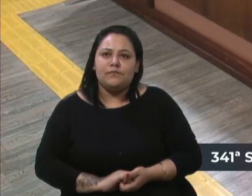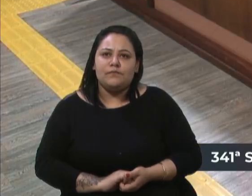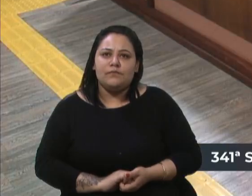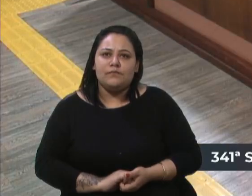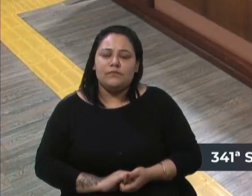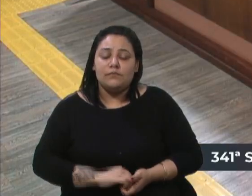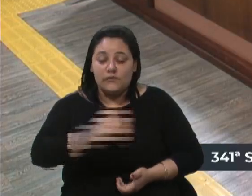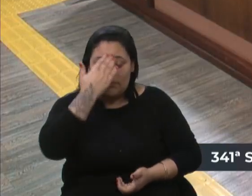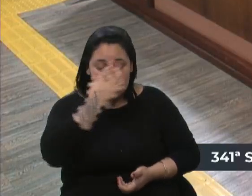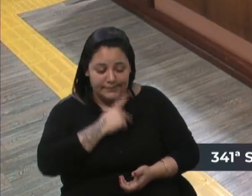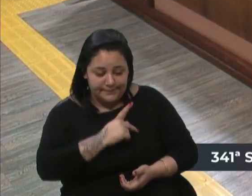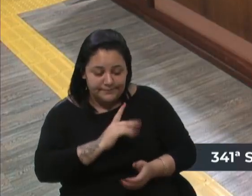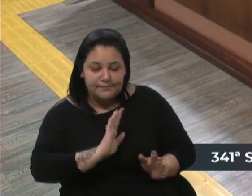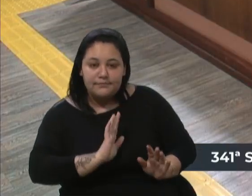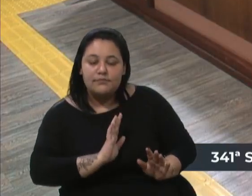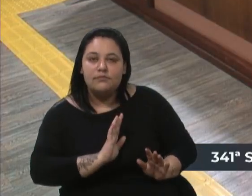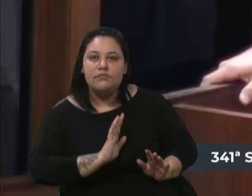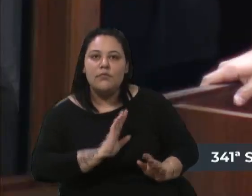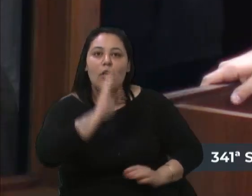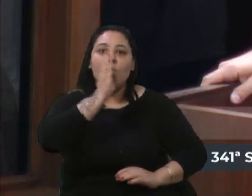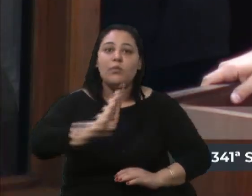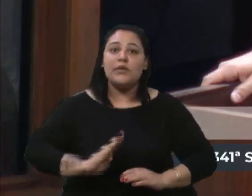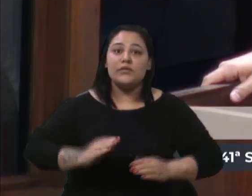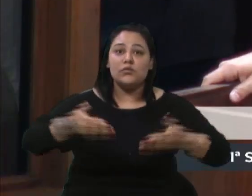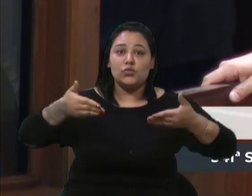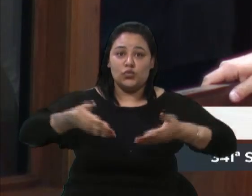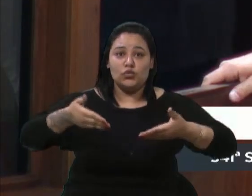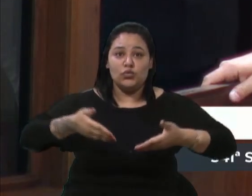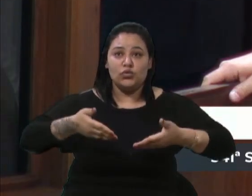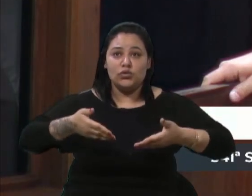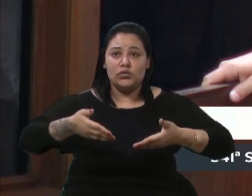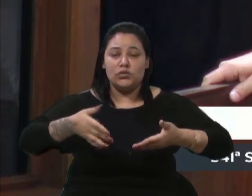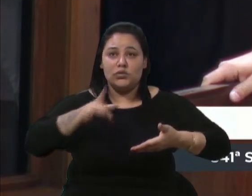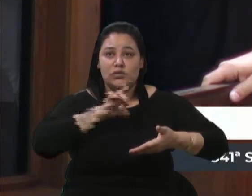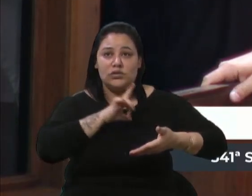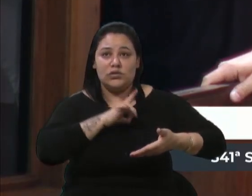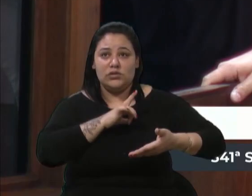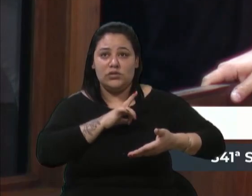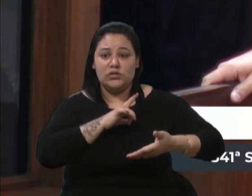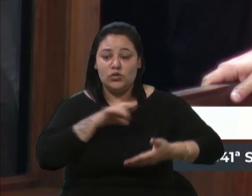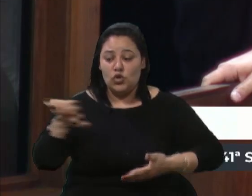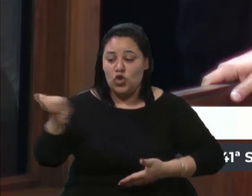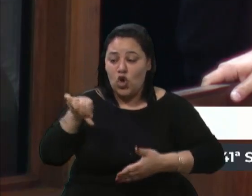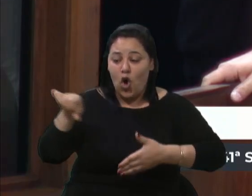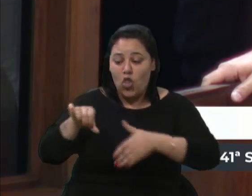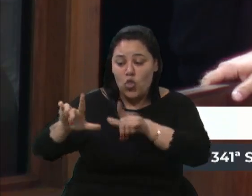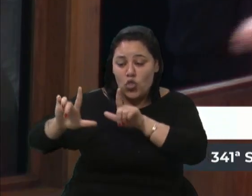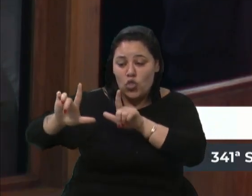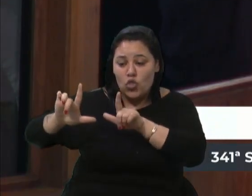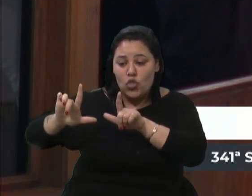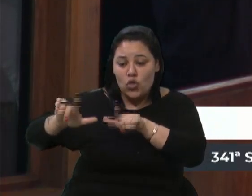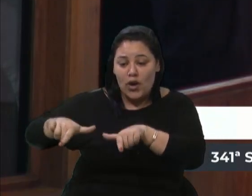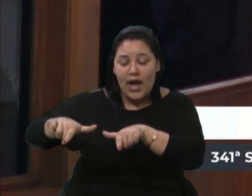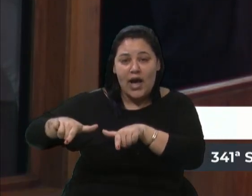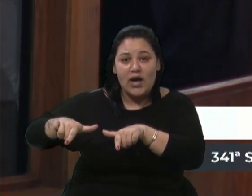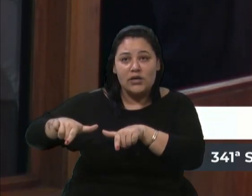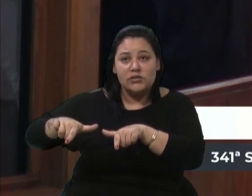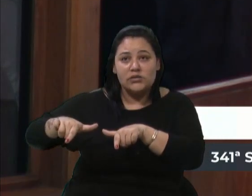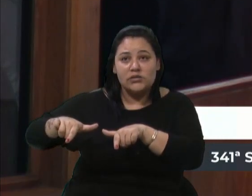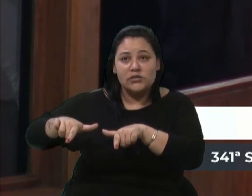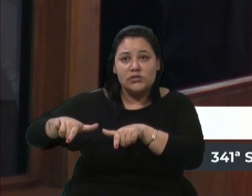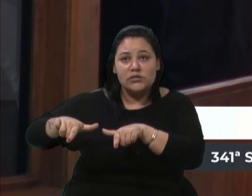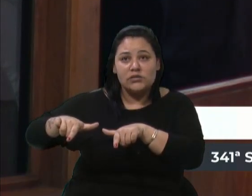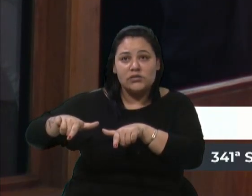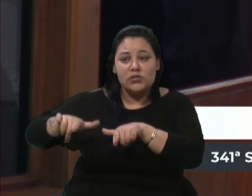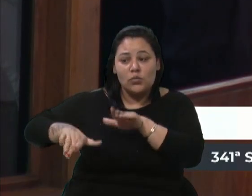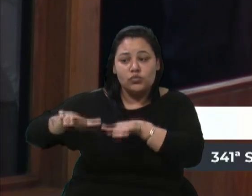Obrigado, presidente. Então, o Brasil hoje ocupa a 92ª posição em um ranking que mede